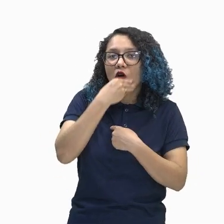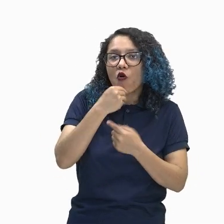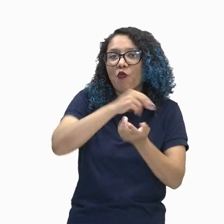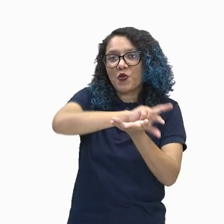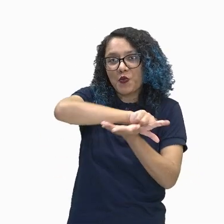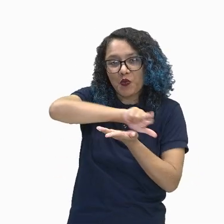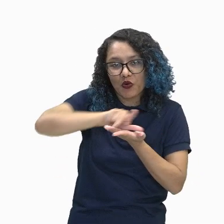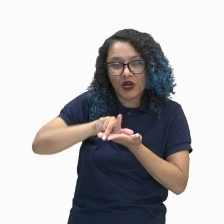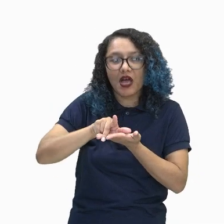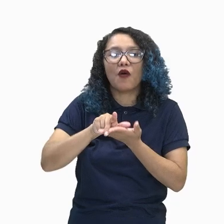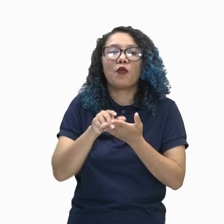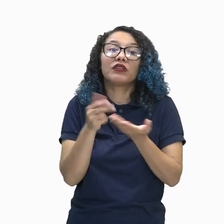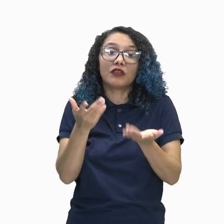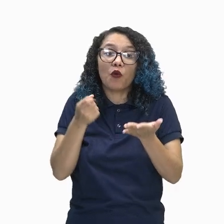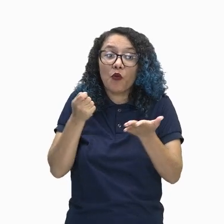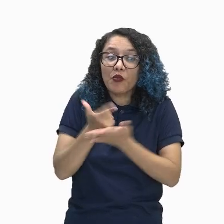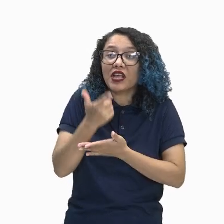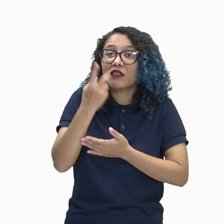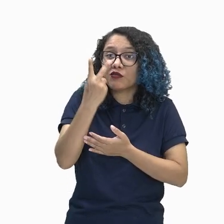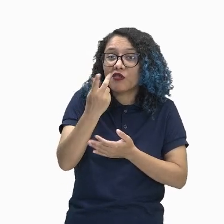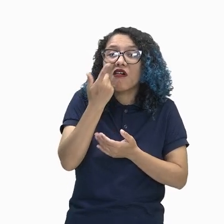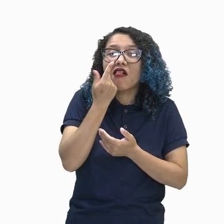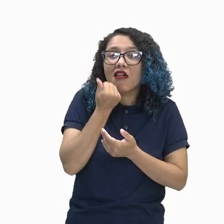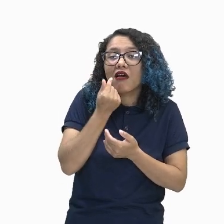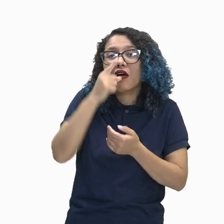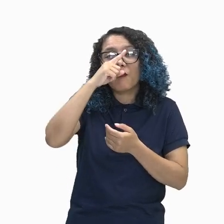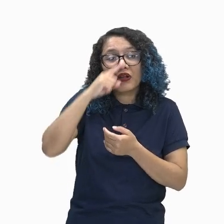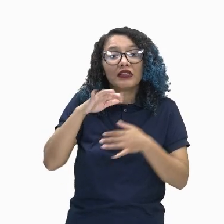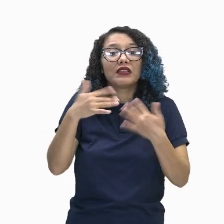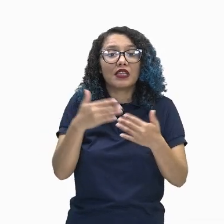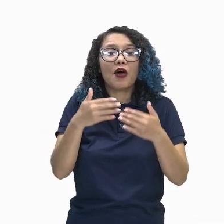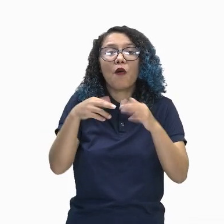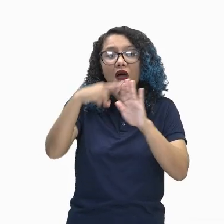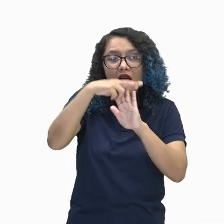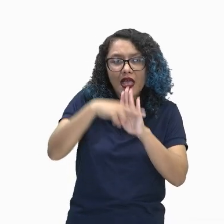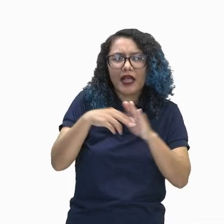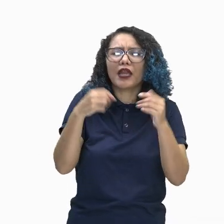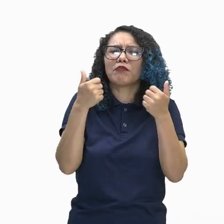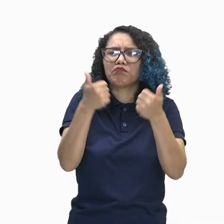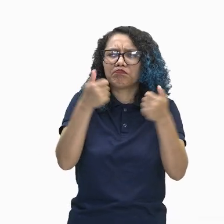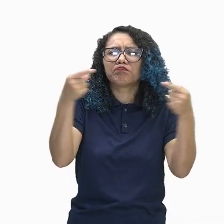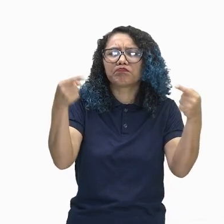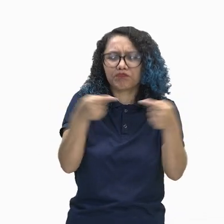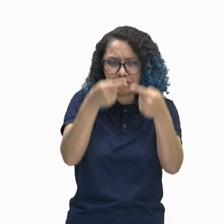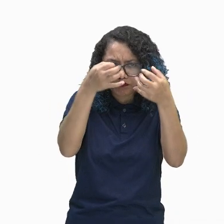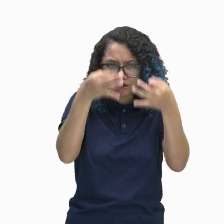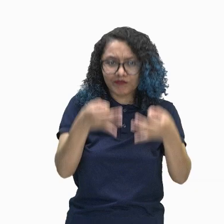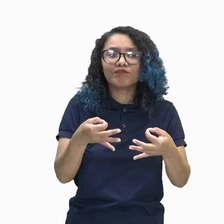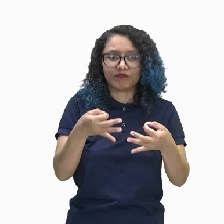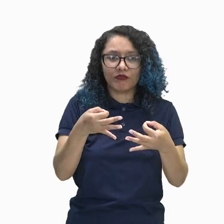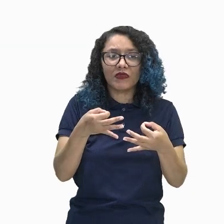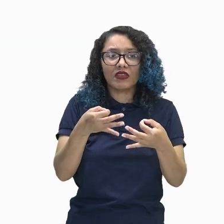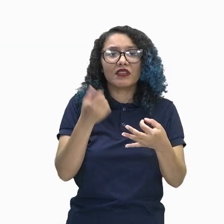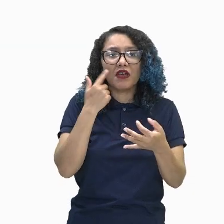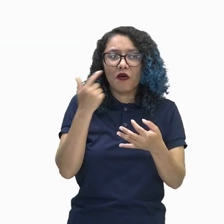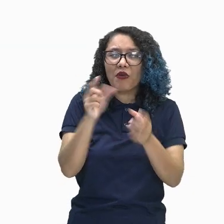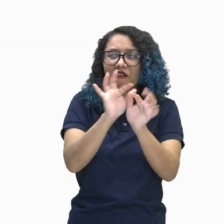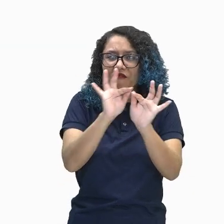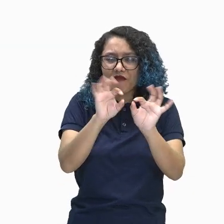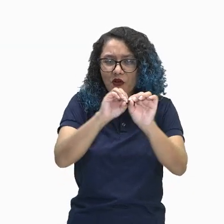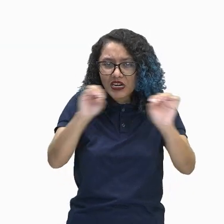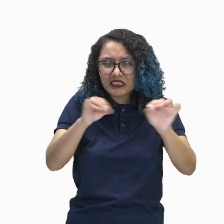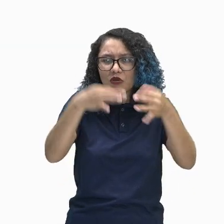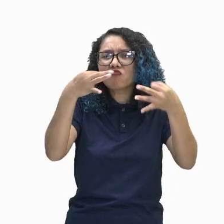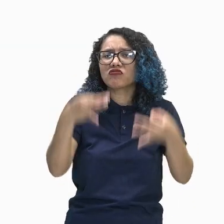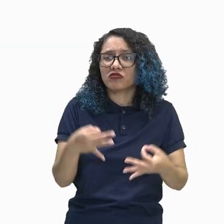lápis amarelos. Então, a regra de concordância está ok. Nós temos aí uma frase que está de acordo com as